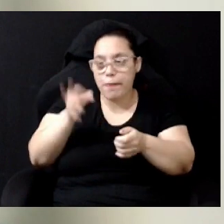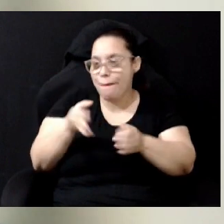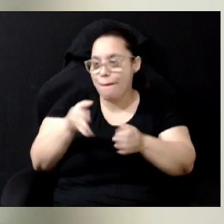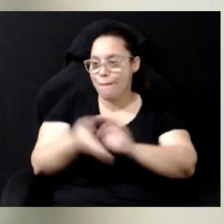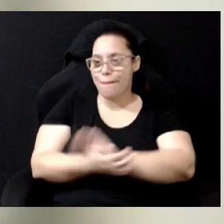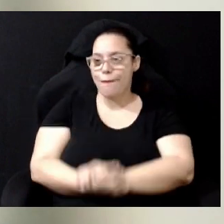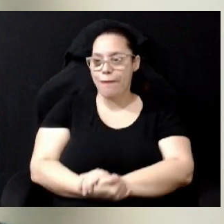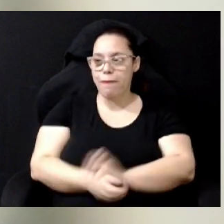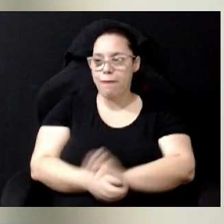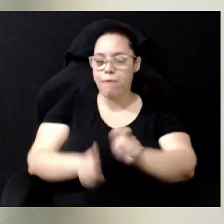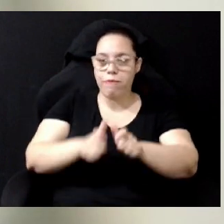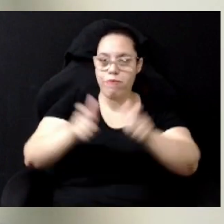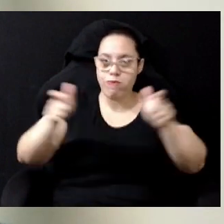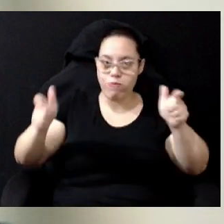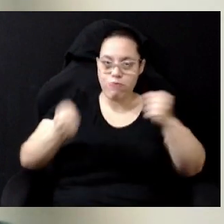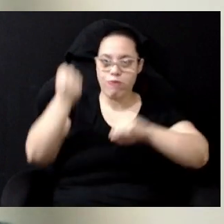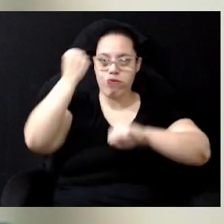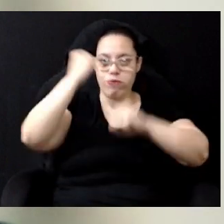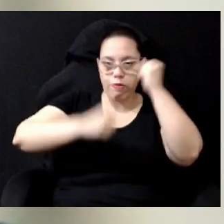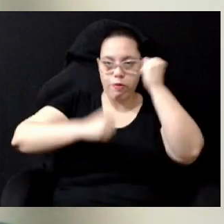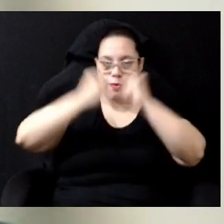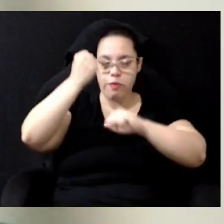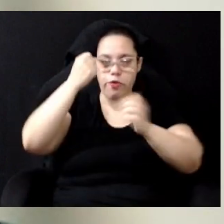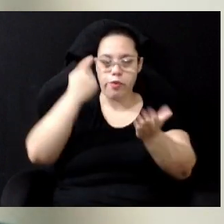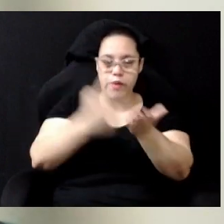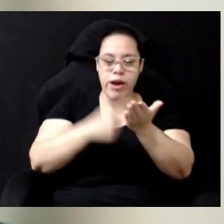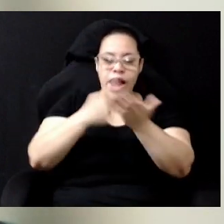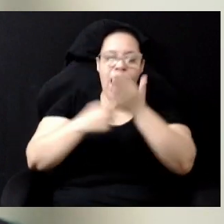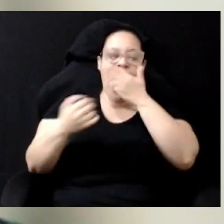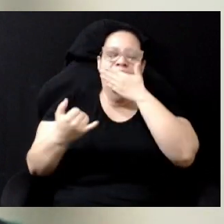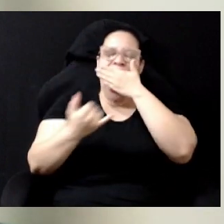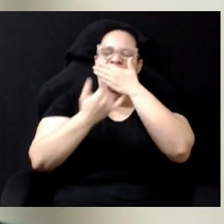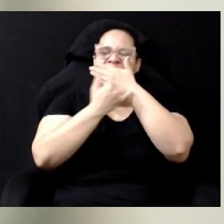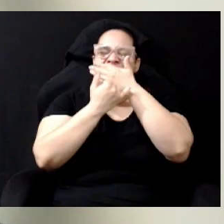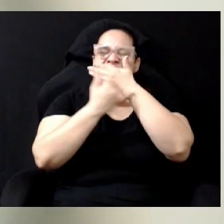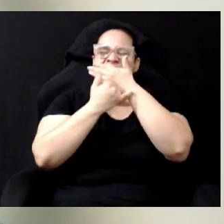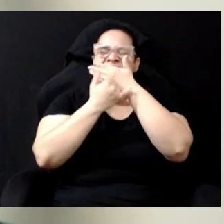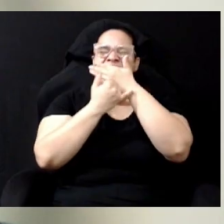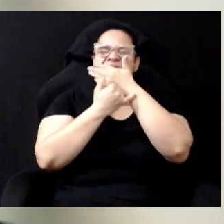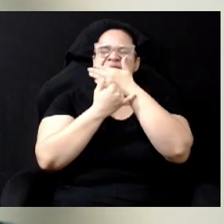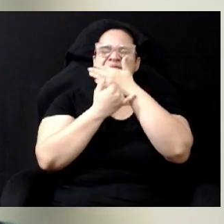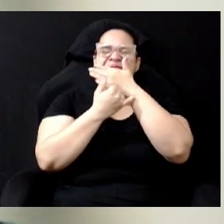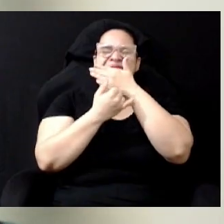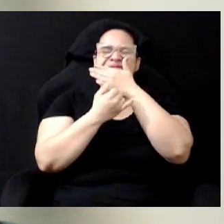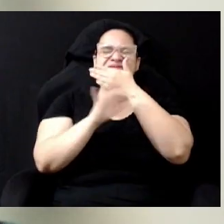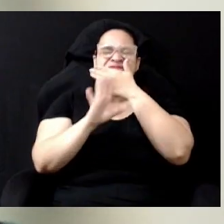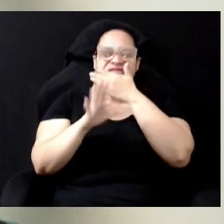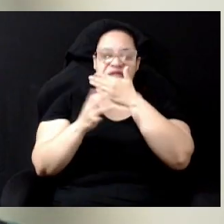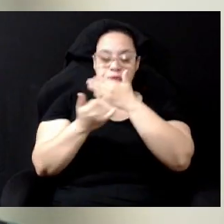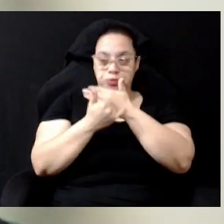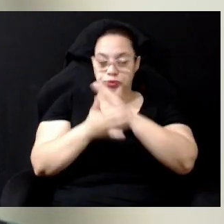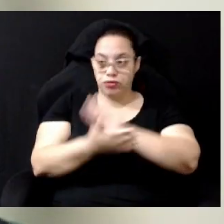Então, aquelas grandes agroindústrias com compromisso de emissões zero, por exemplo,